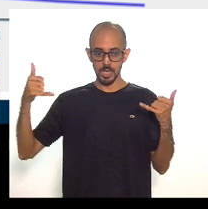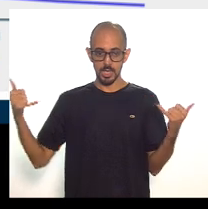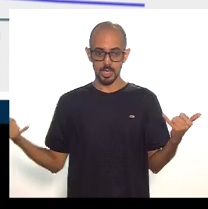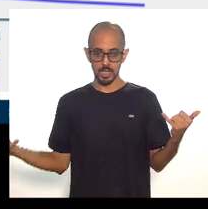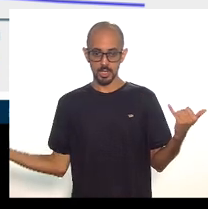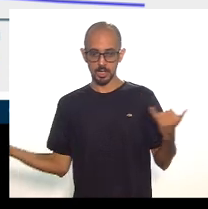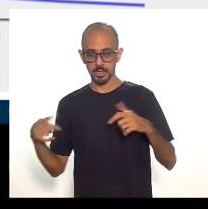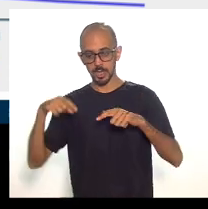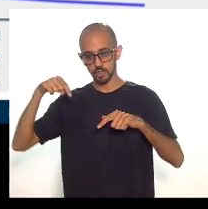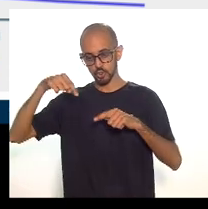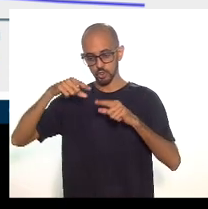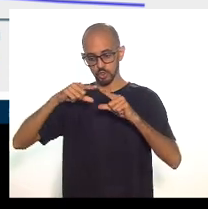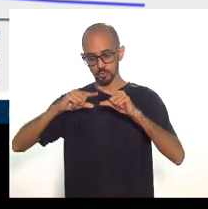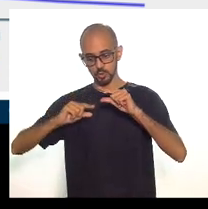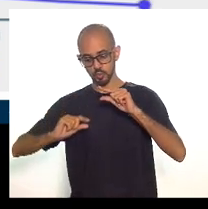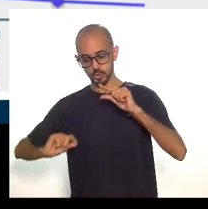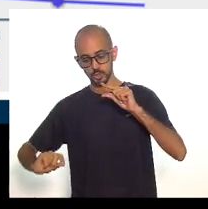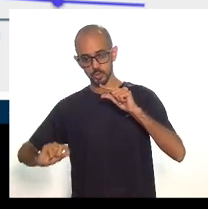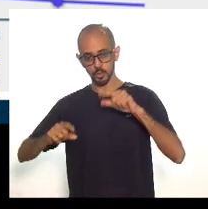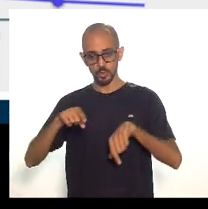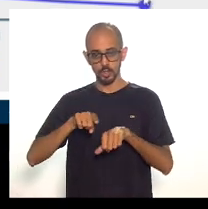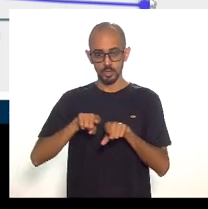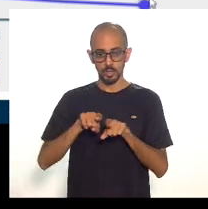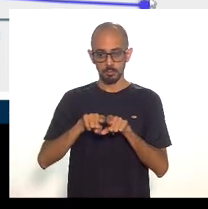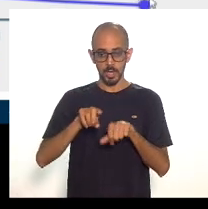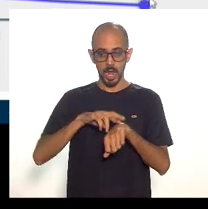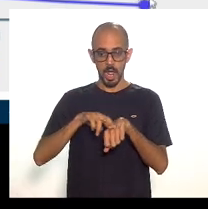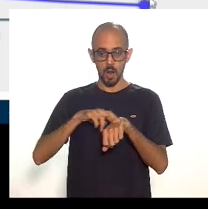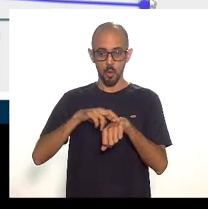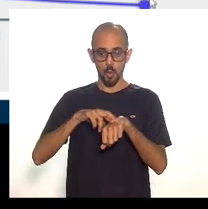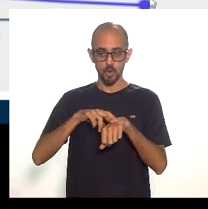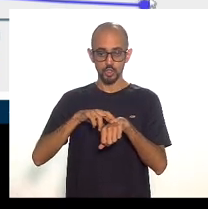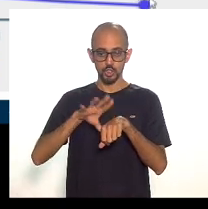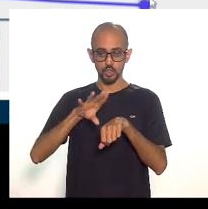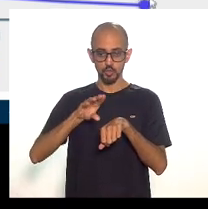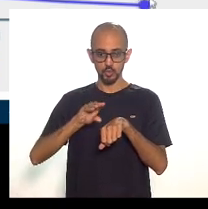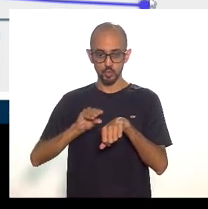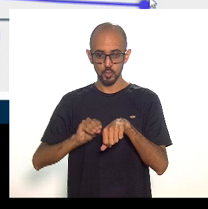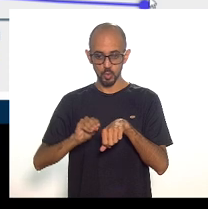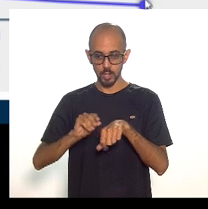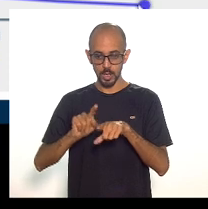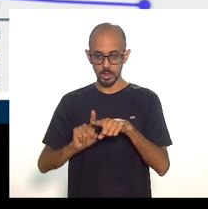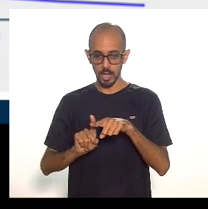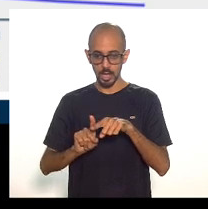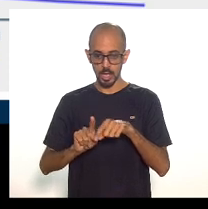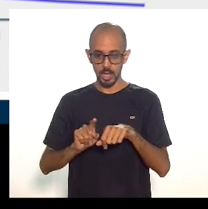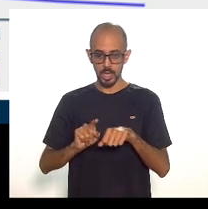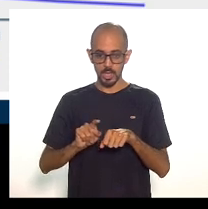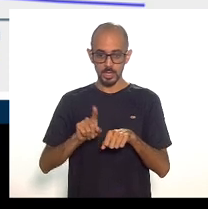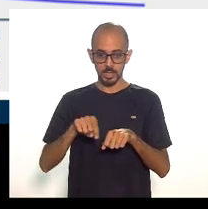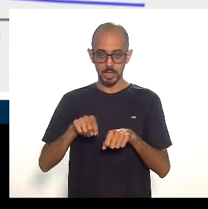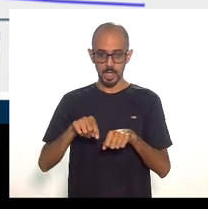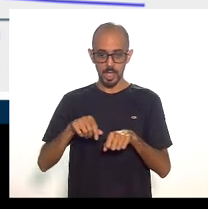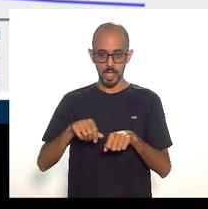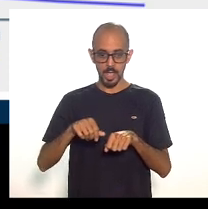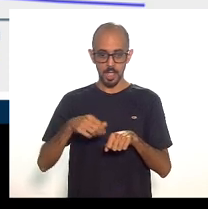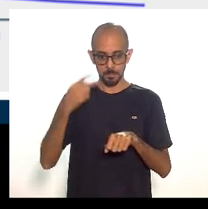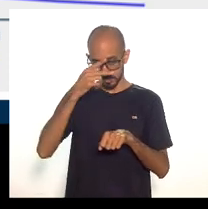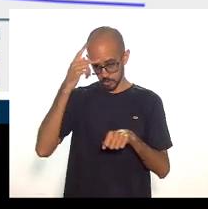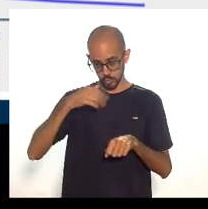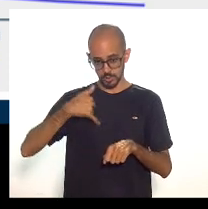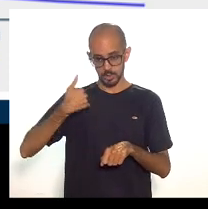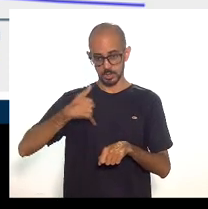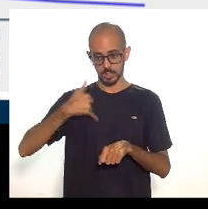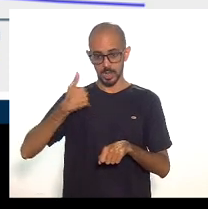89 caindo, e a gente pode ver essa linha roxinha mais escura aqui, com um paciente de mais de 90 anos também